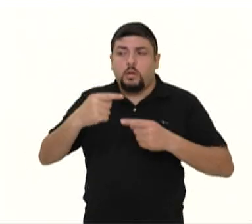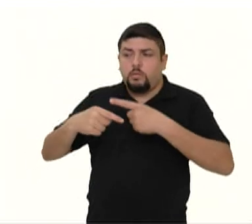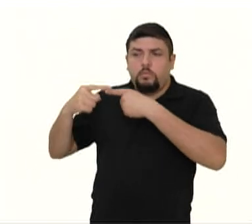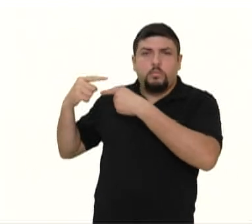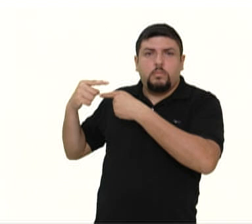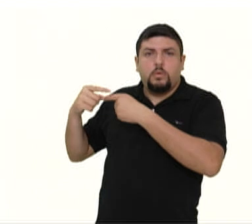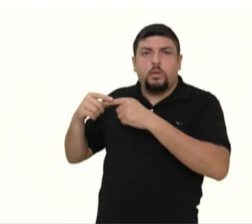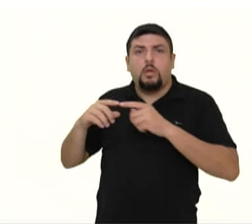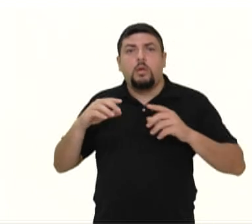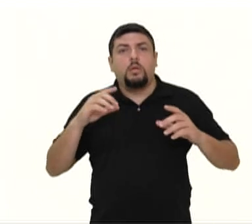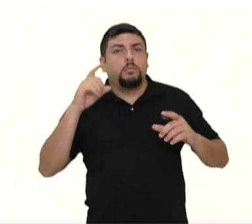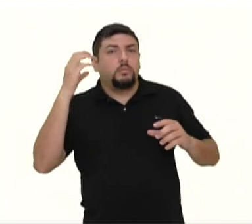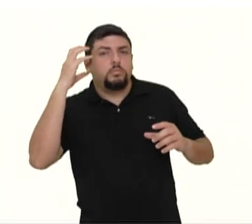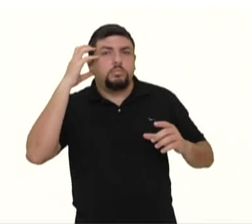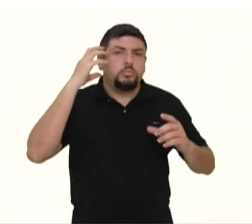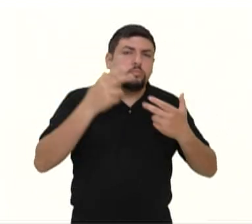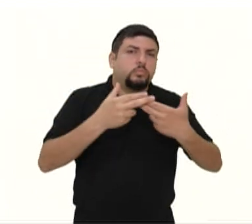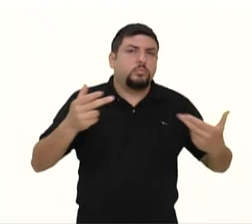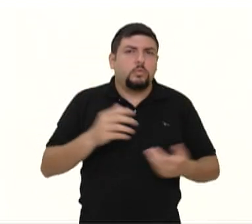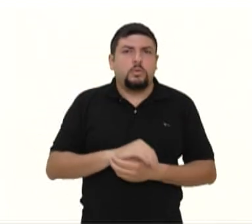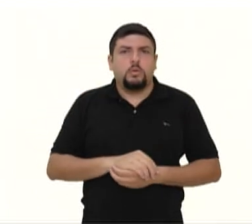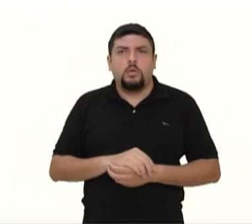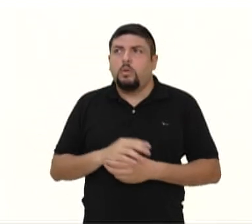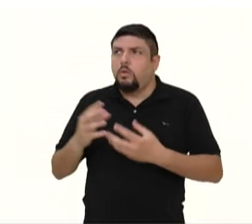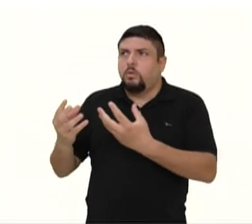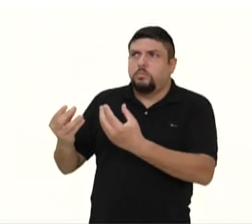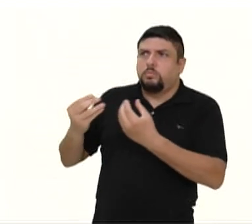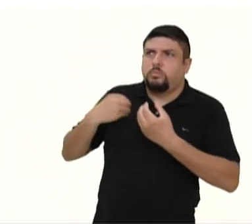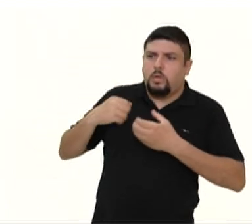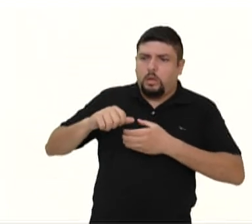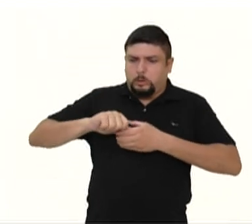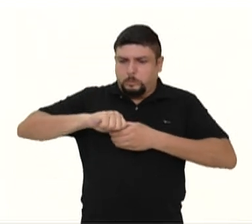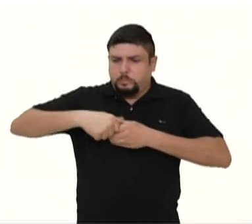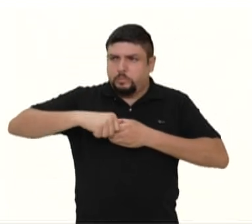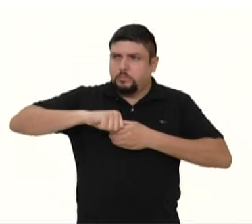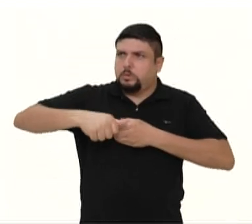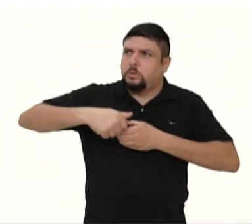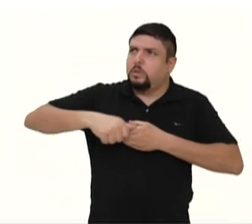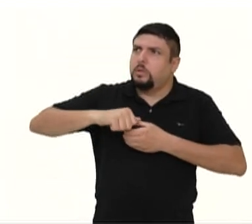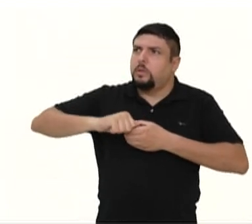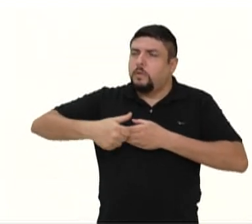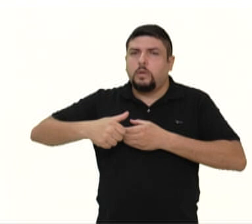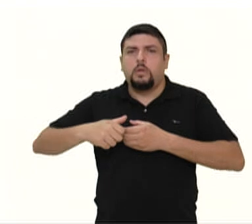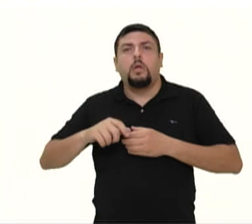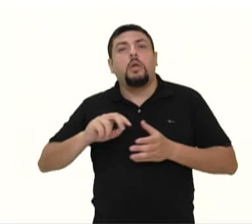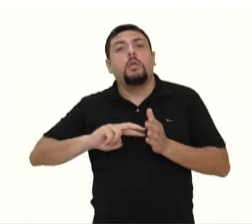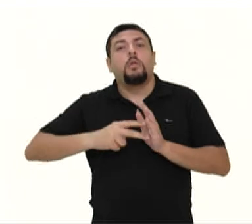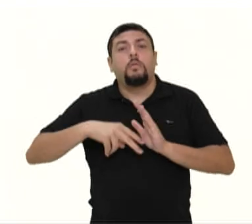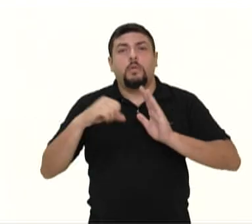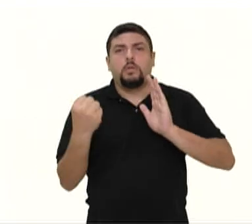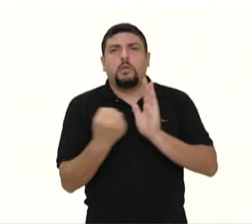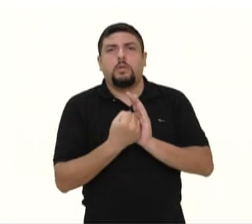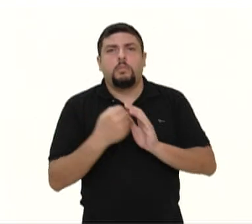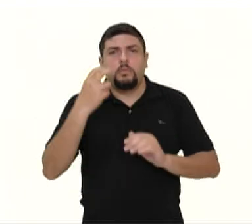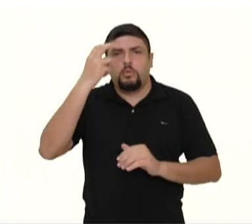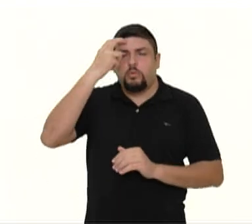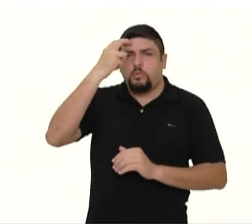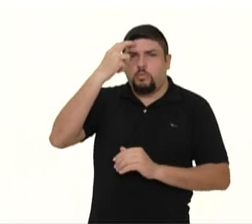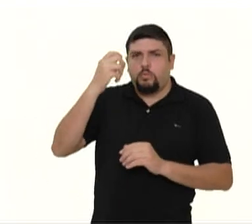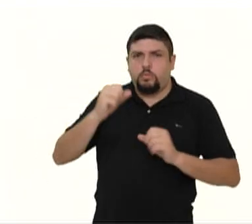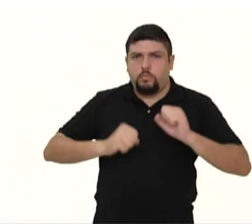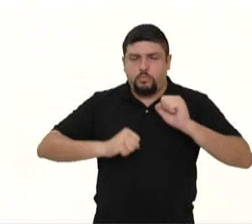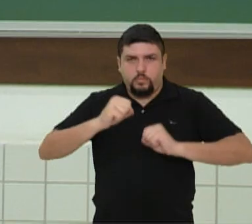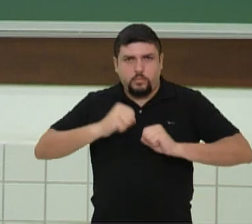mídia, né? Vocês nos empurraram com enlatados, símbolo da indústria cultural, enlatados. Aqui